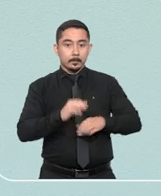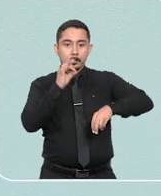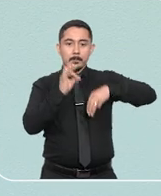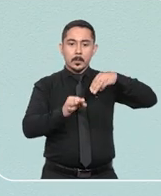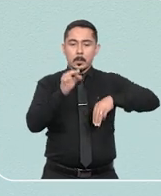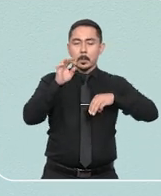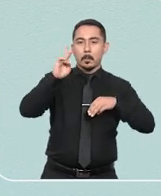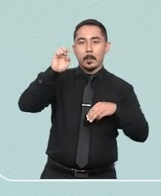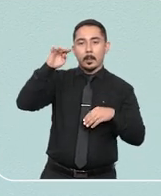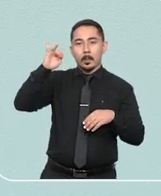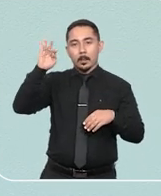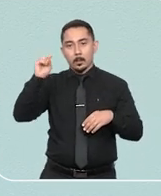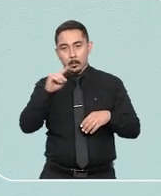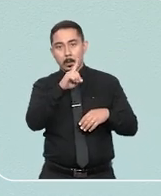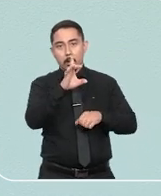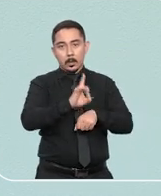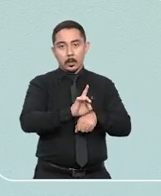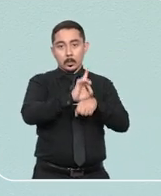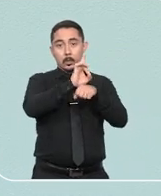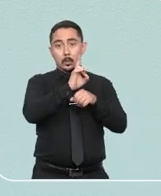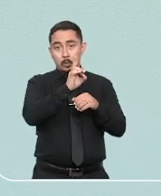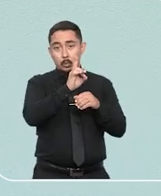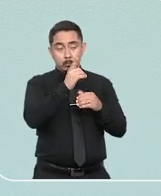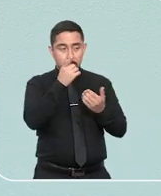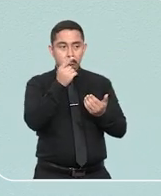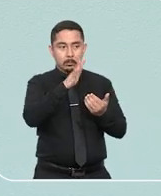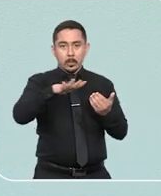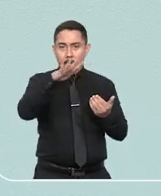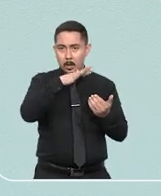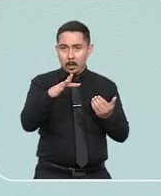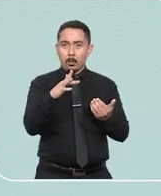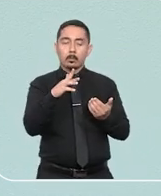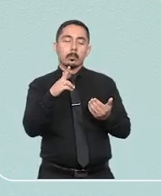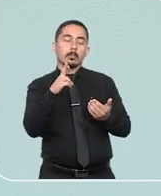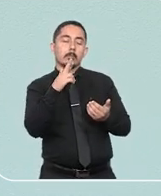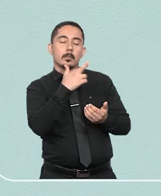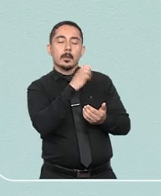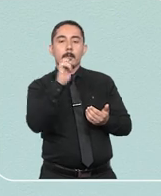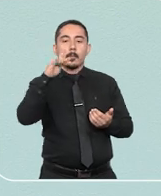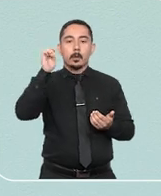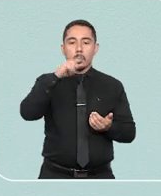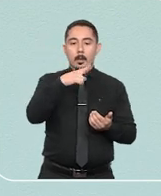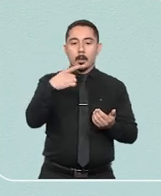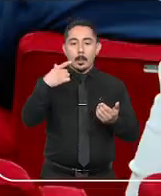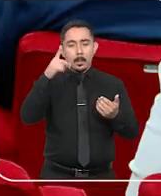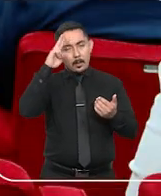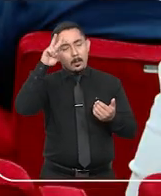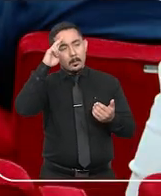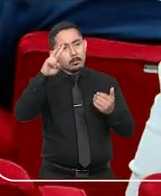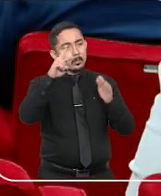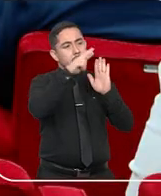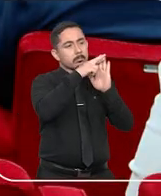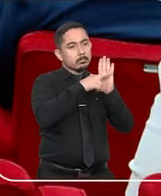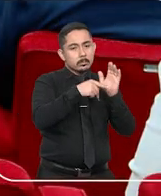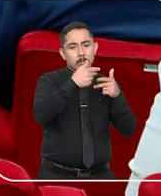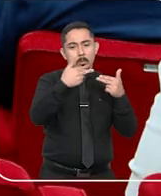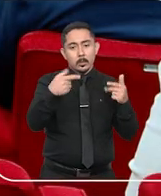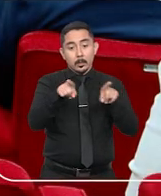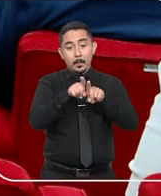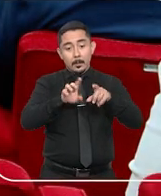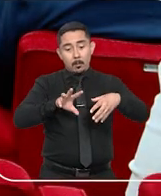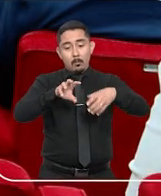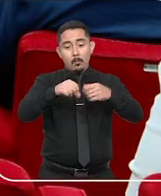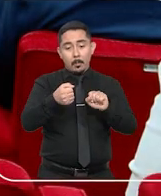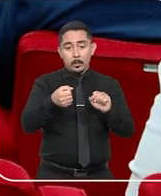do STJ, Benedito Gonçalves, que é diretor-geral da ENFAM, lembrou as diretrizes da instituição e a necessidade de